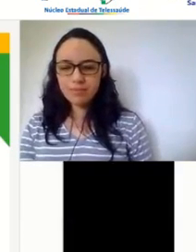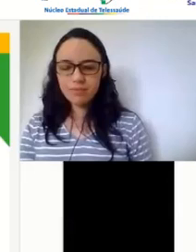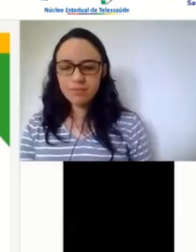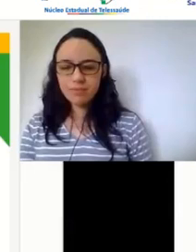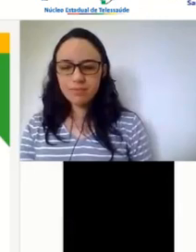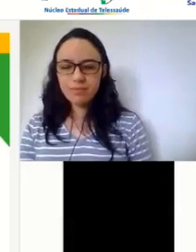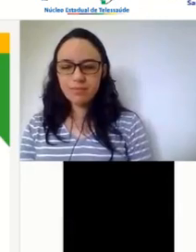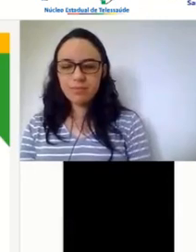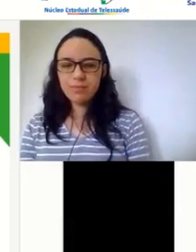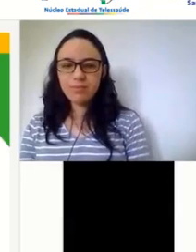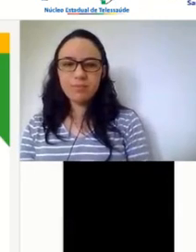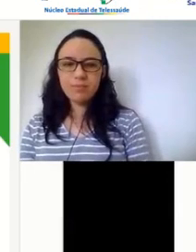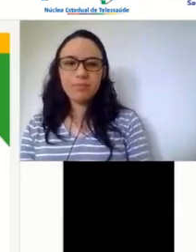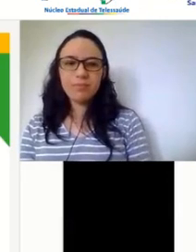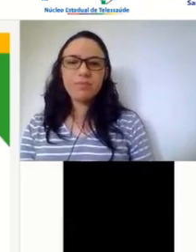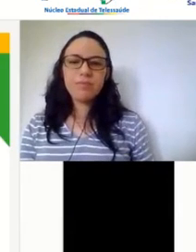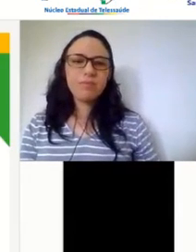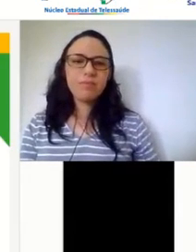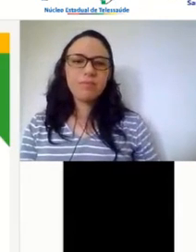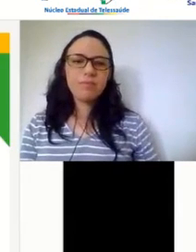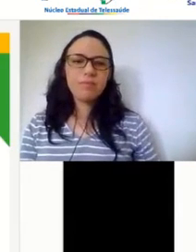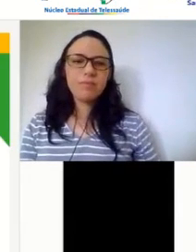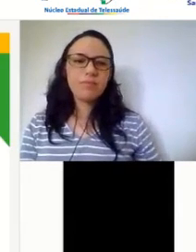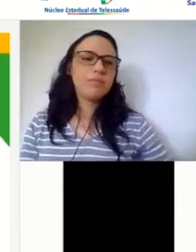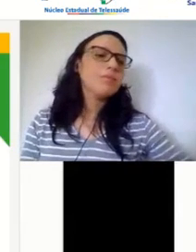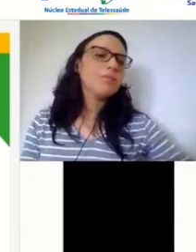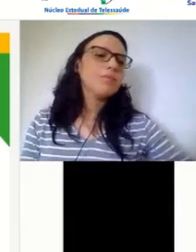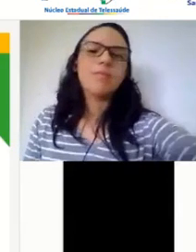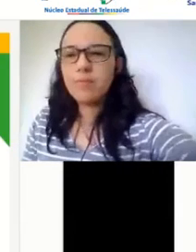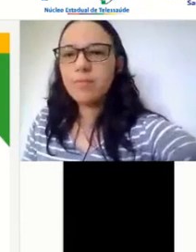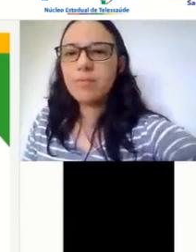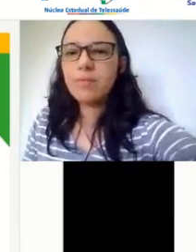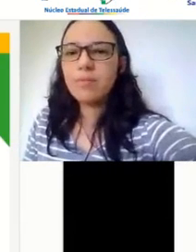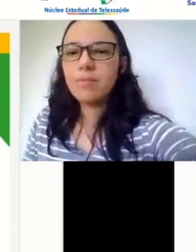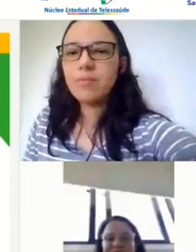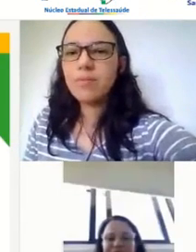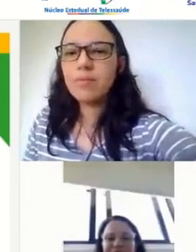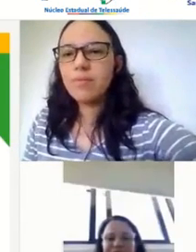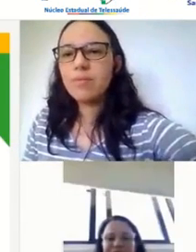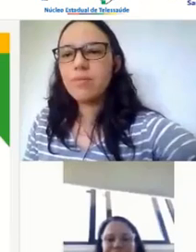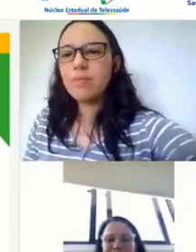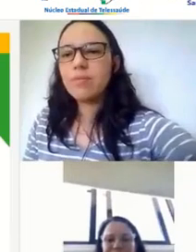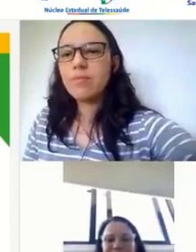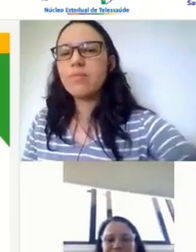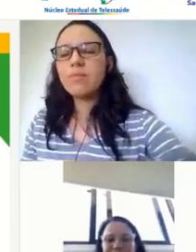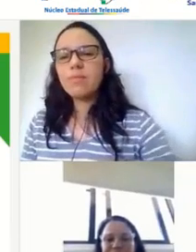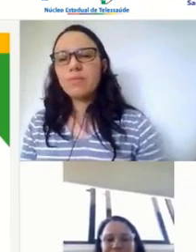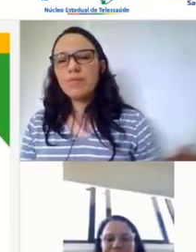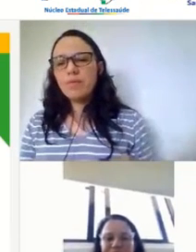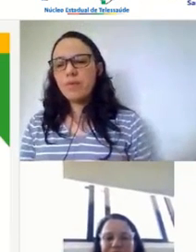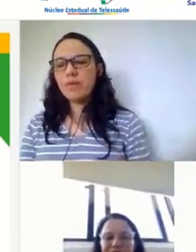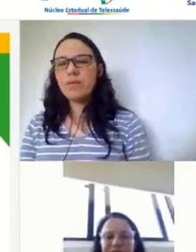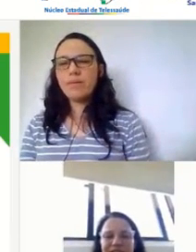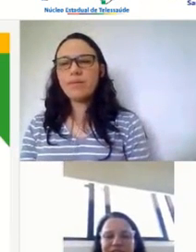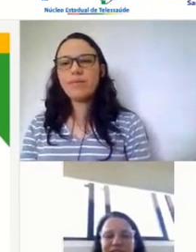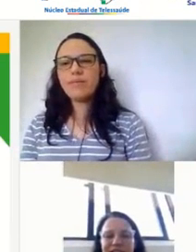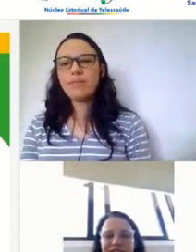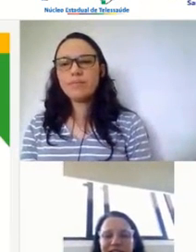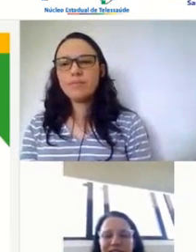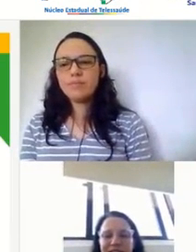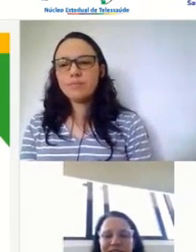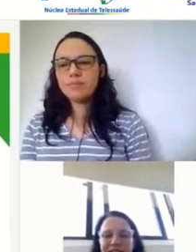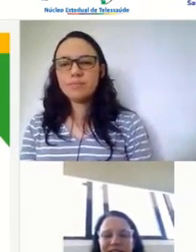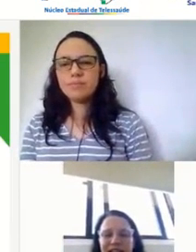da presença é mas a tecnologia criada com certeza nos